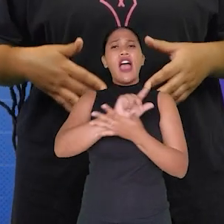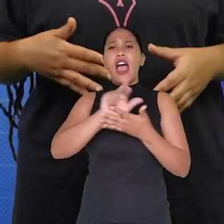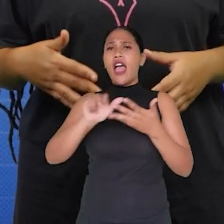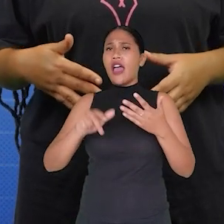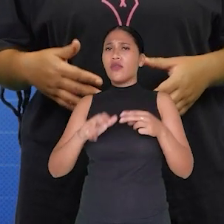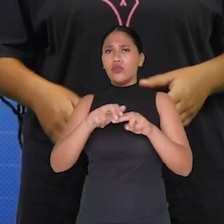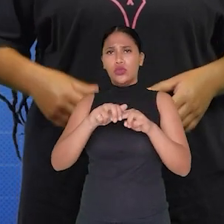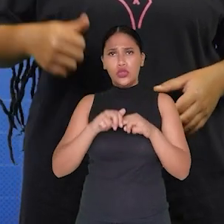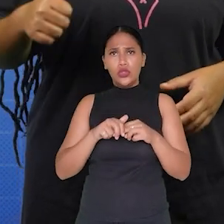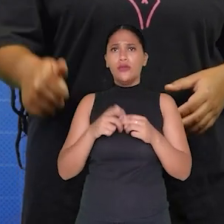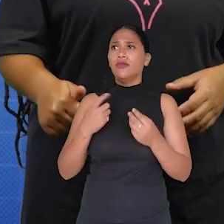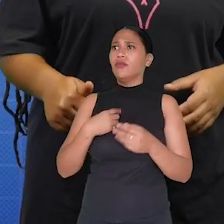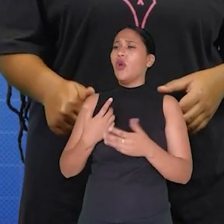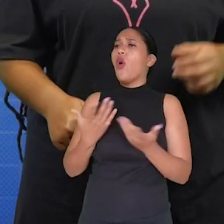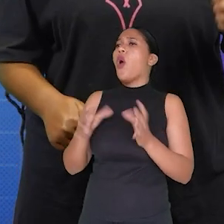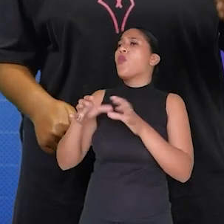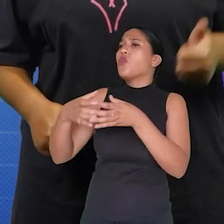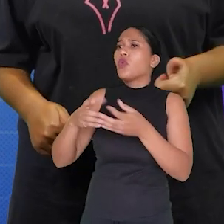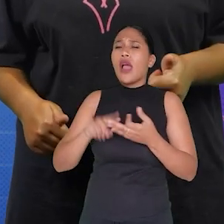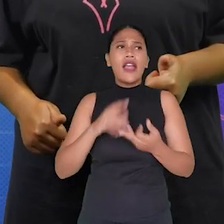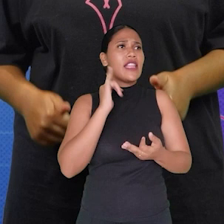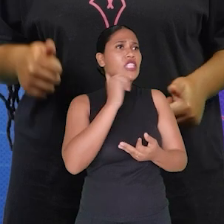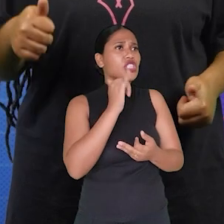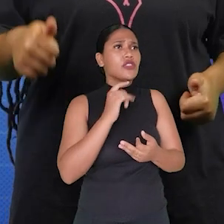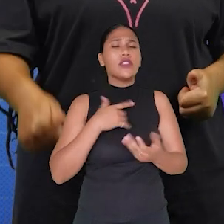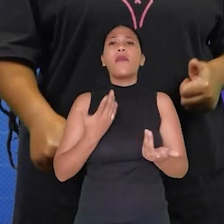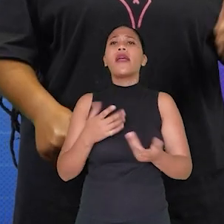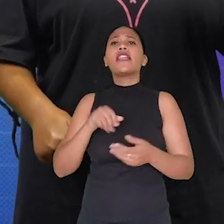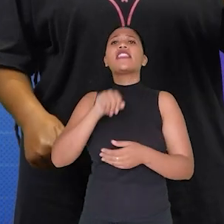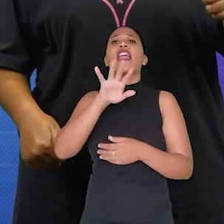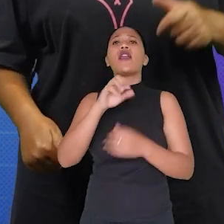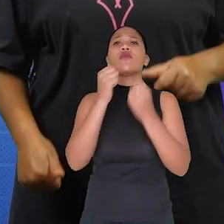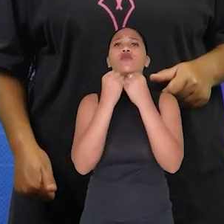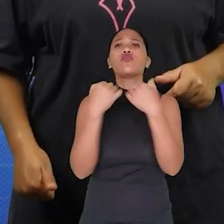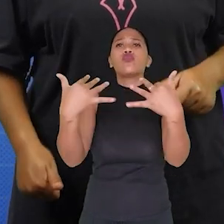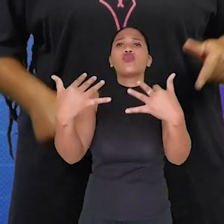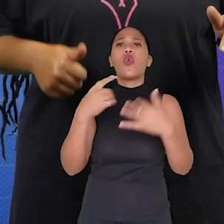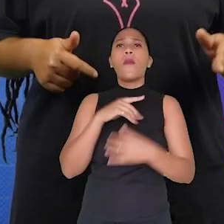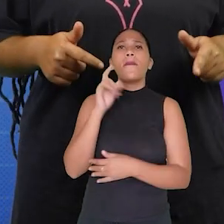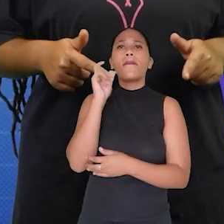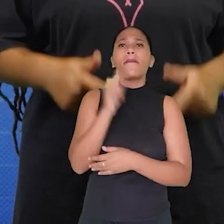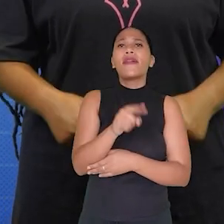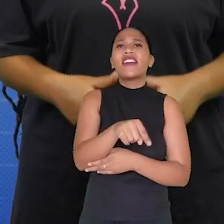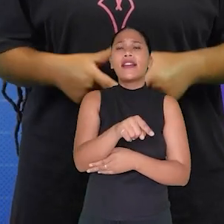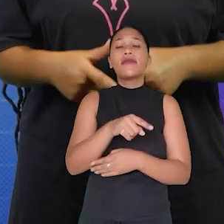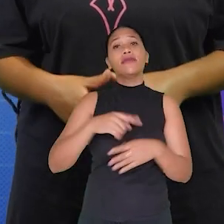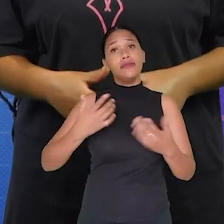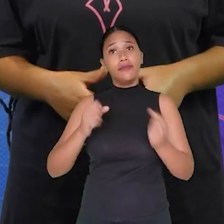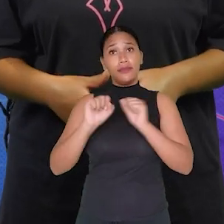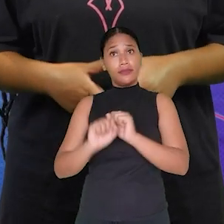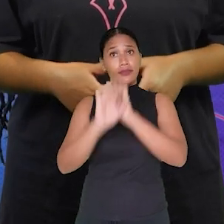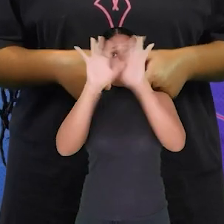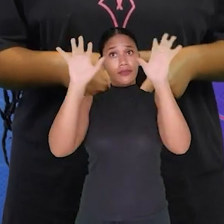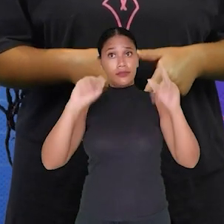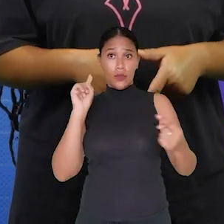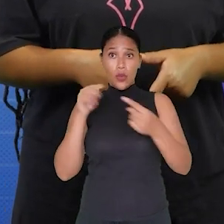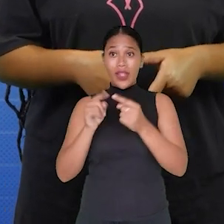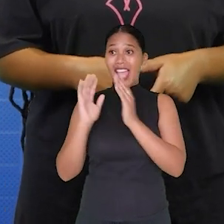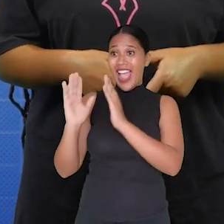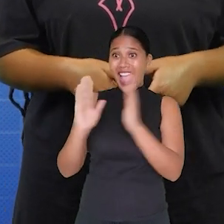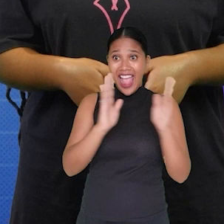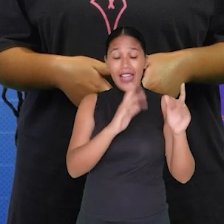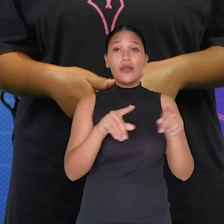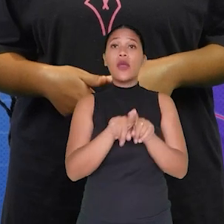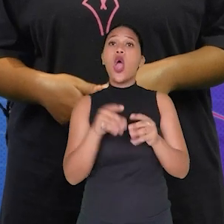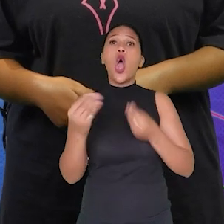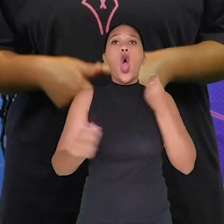considerar vários fatores, como o gênero do jogo, a mecânica de jogo, a narrativa e o público-alvo. Além disso, é importante definir claramente os